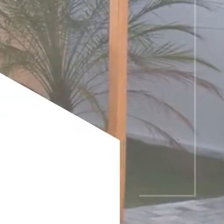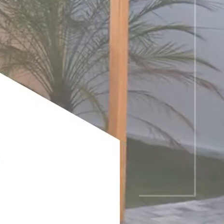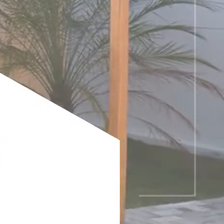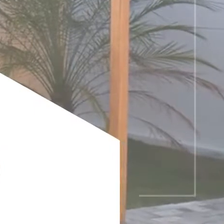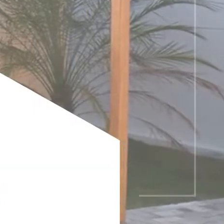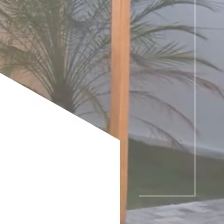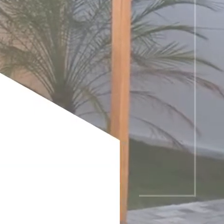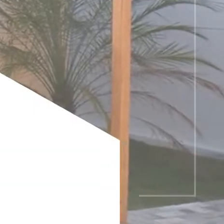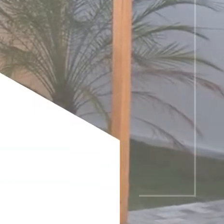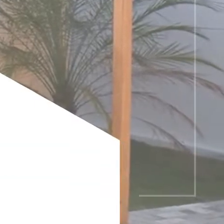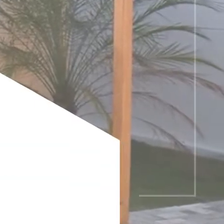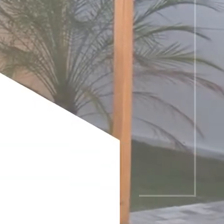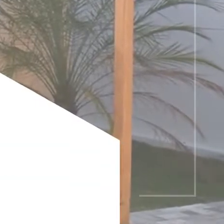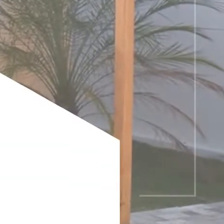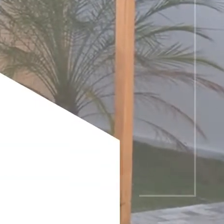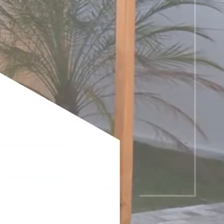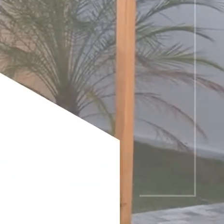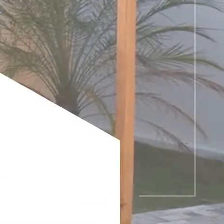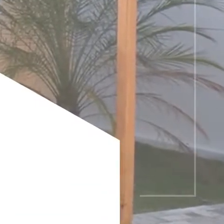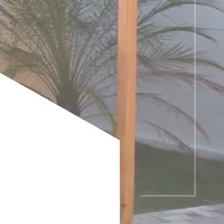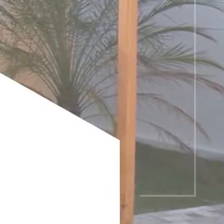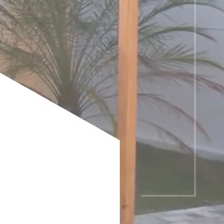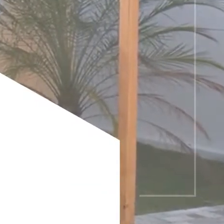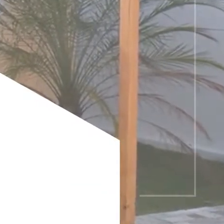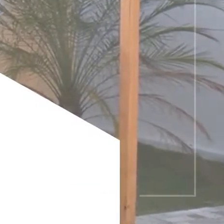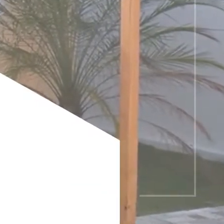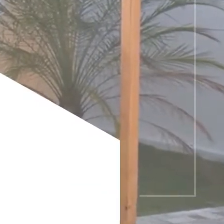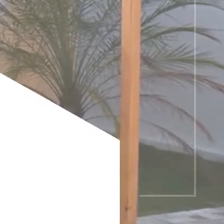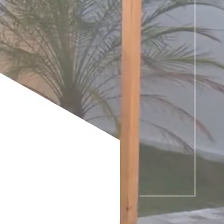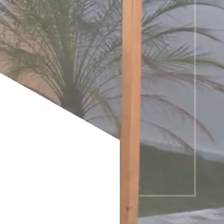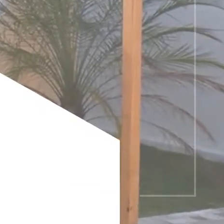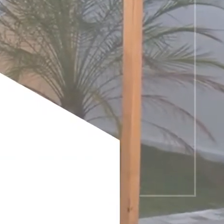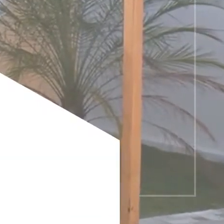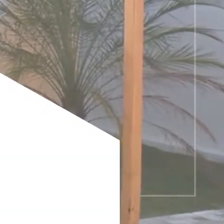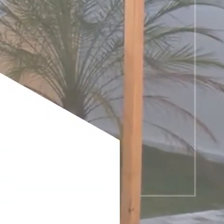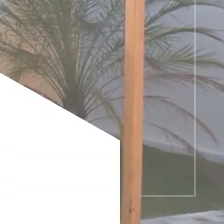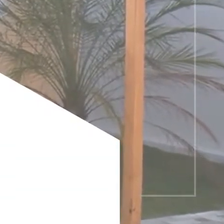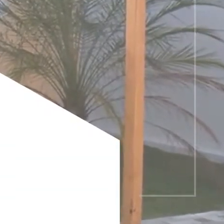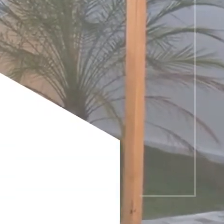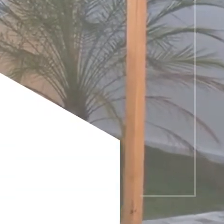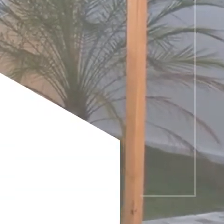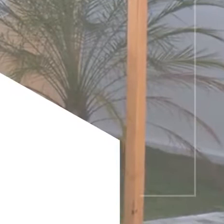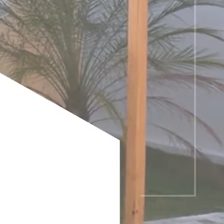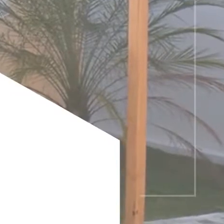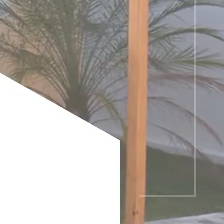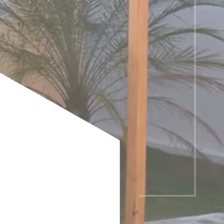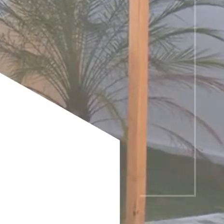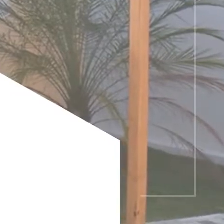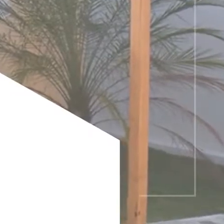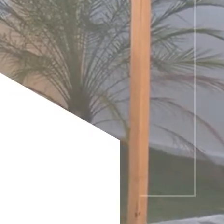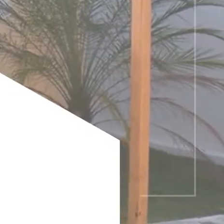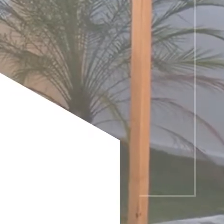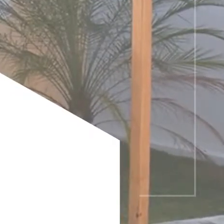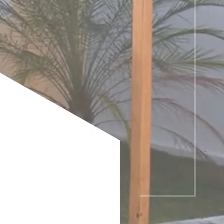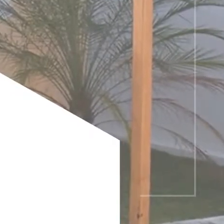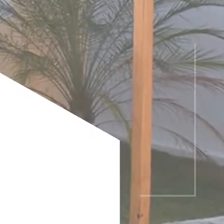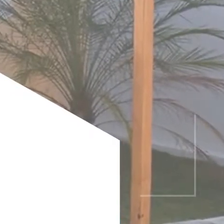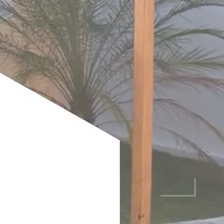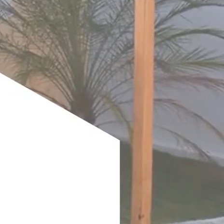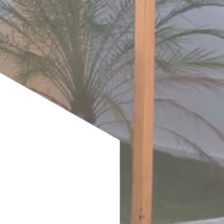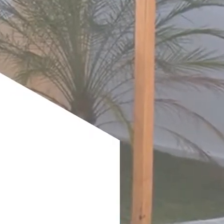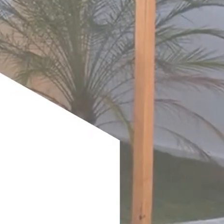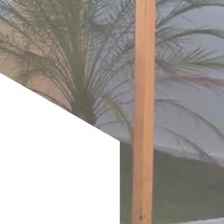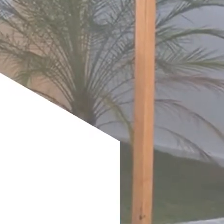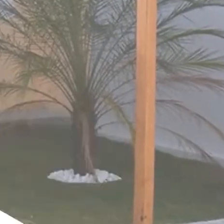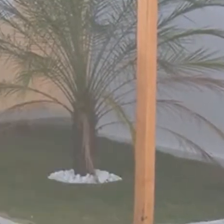ruas pavimentadas, iluminação e saneamento, casa com muro, portão e suíte, área para ampliação e garantia de até 5 anos